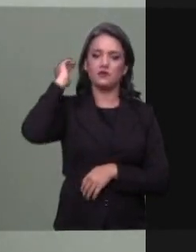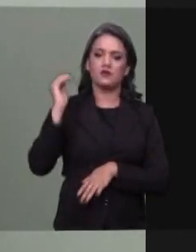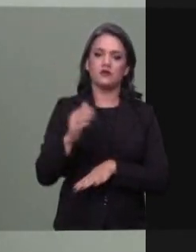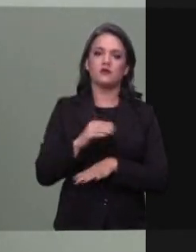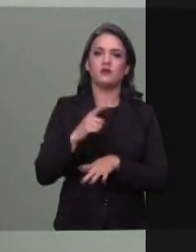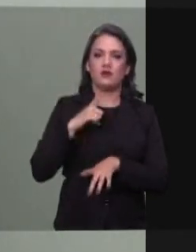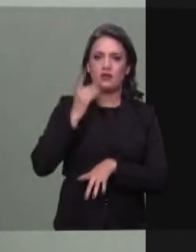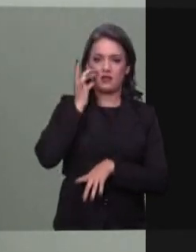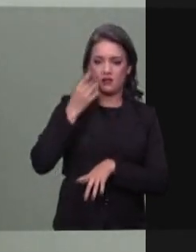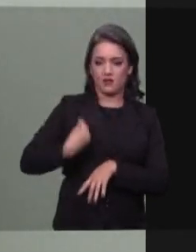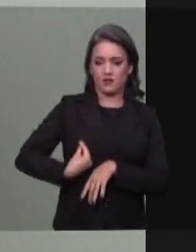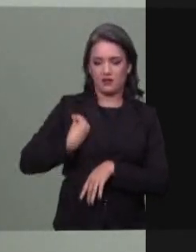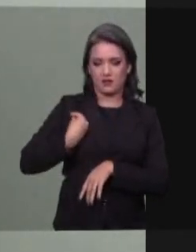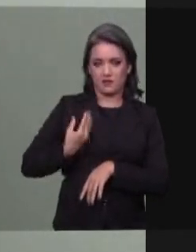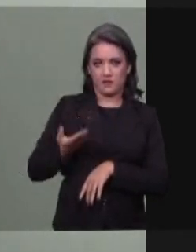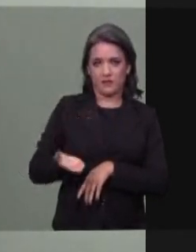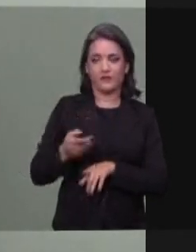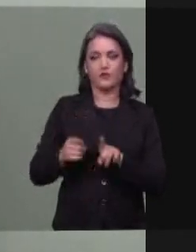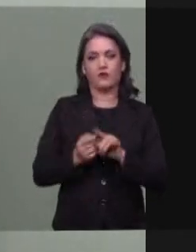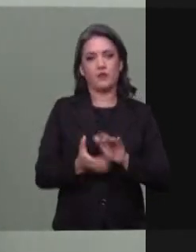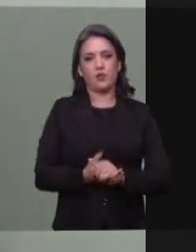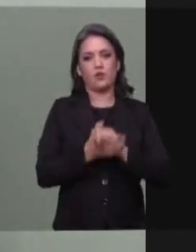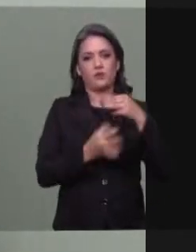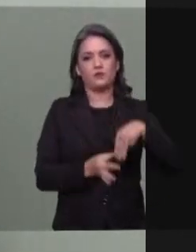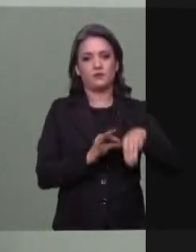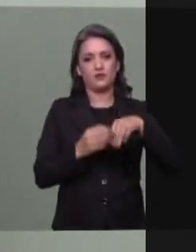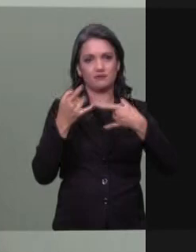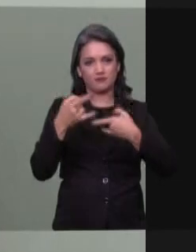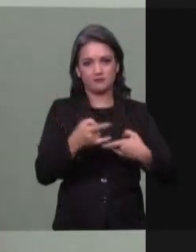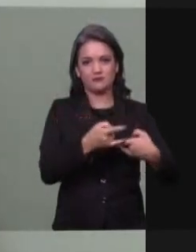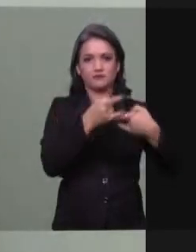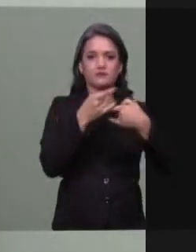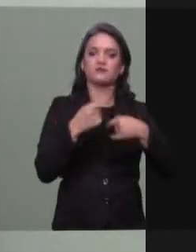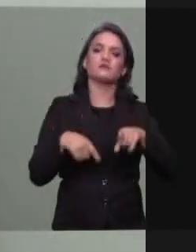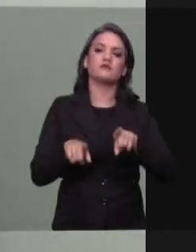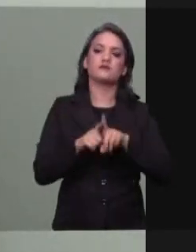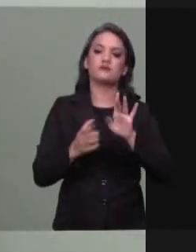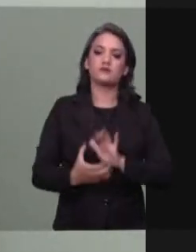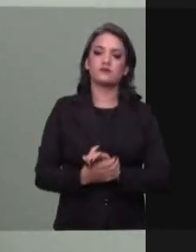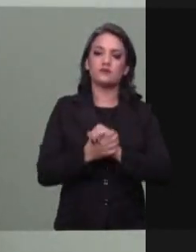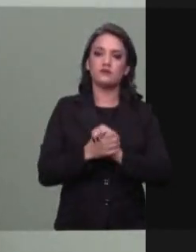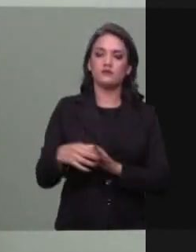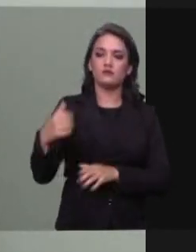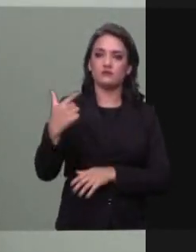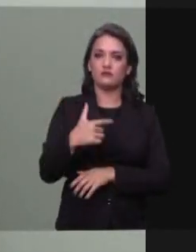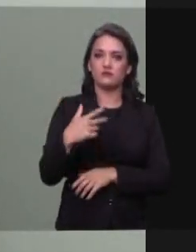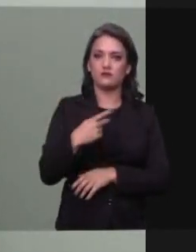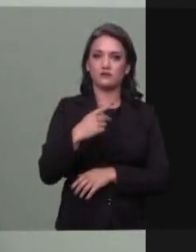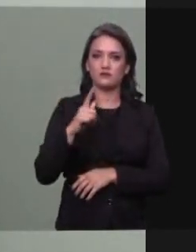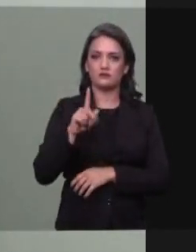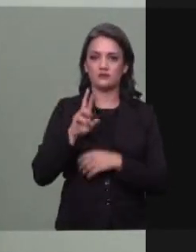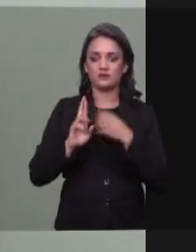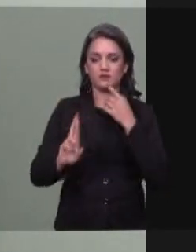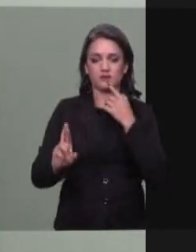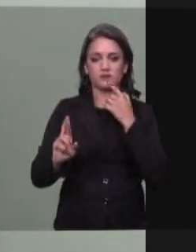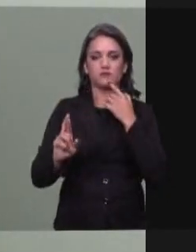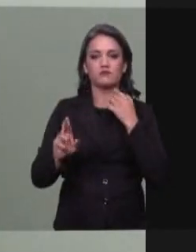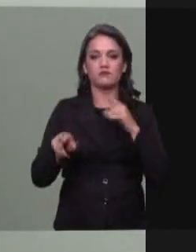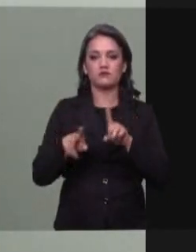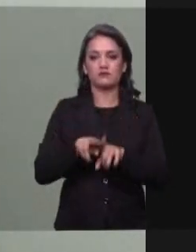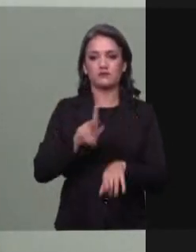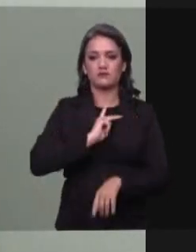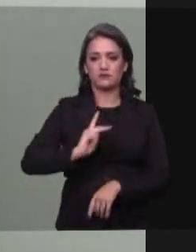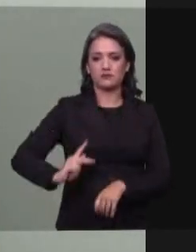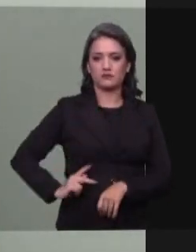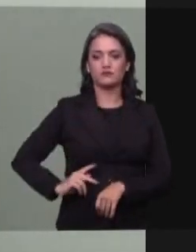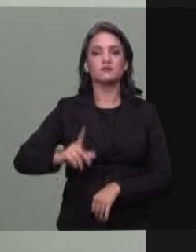uma parede clara. Estão por vídeo. Cumprimentando também o subprocurador-geral da República, a senhora presidente, que